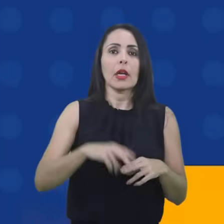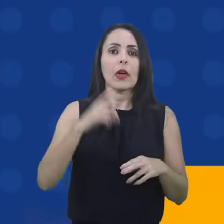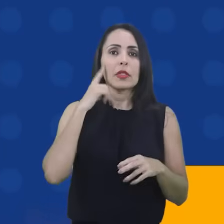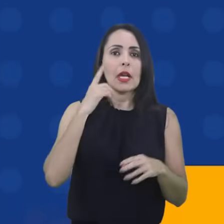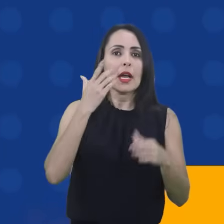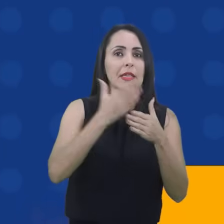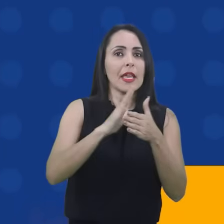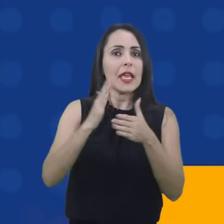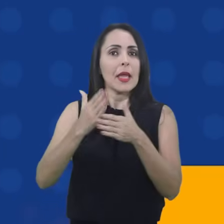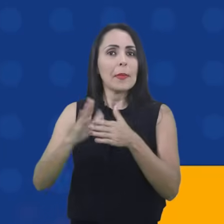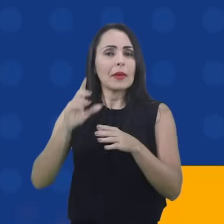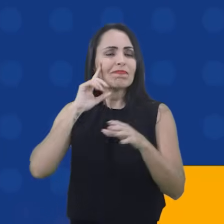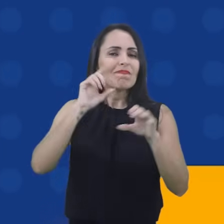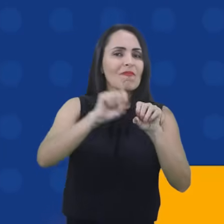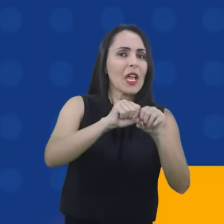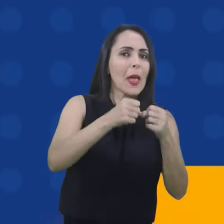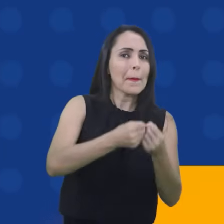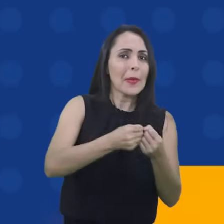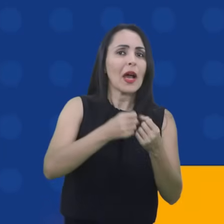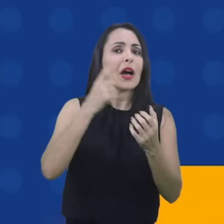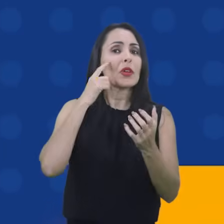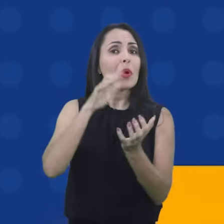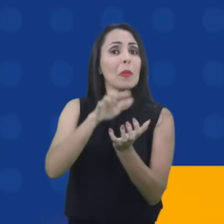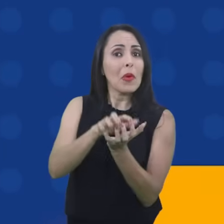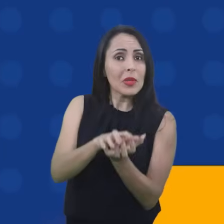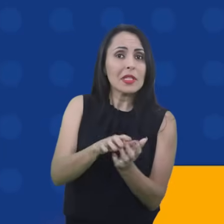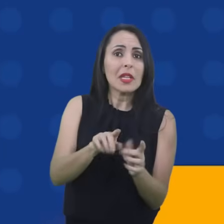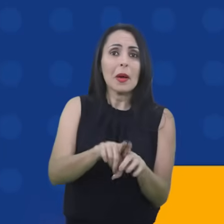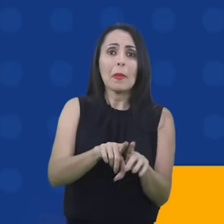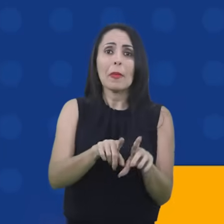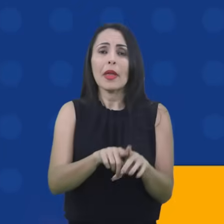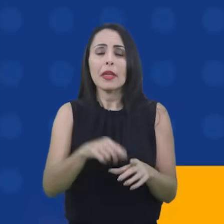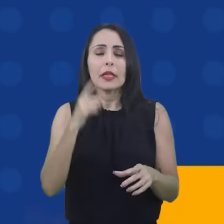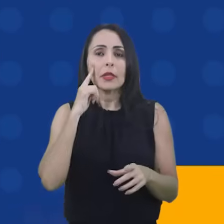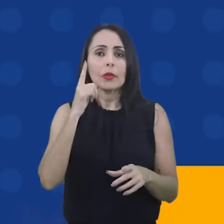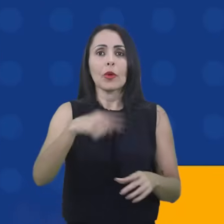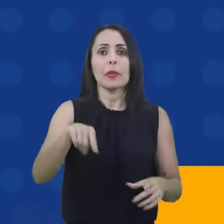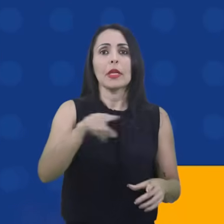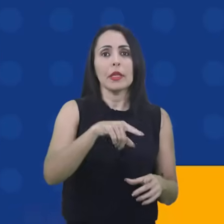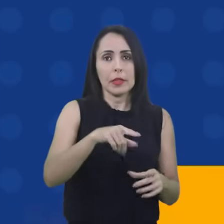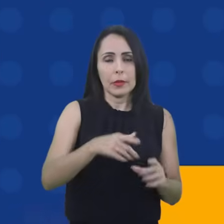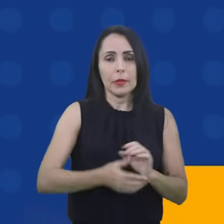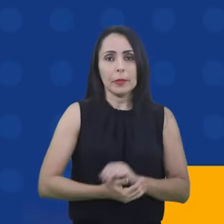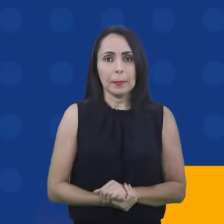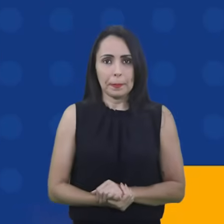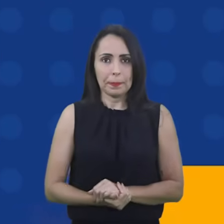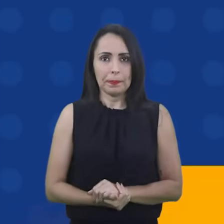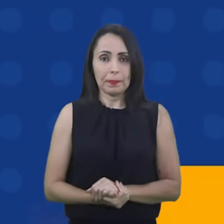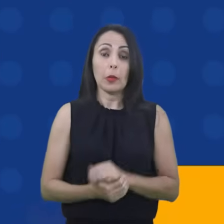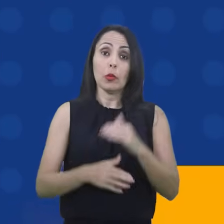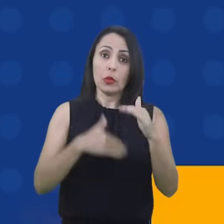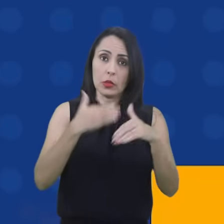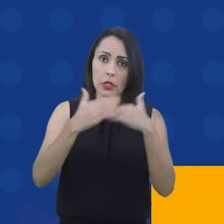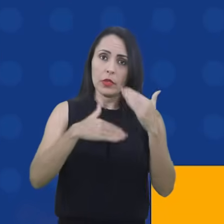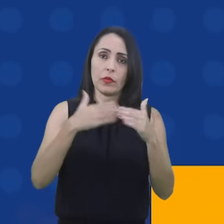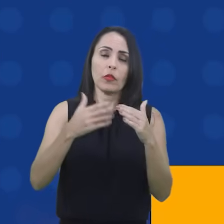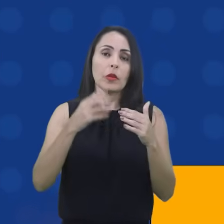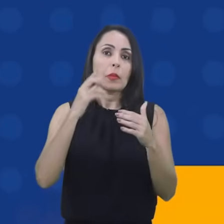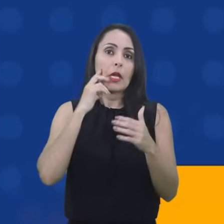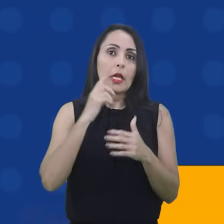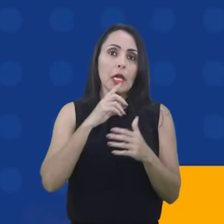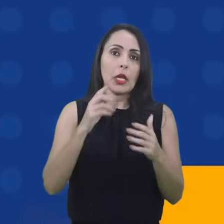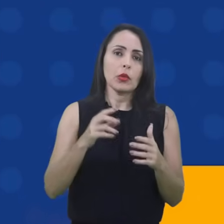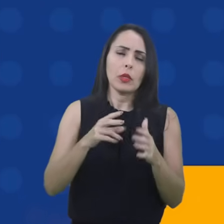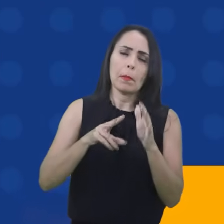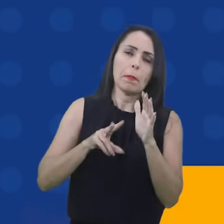sua prótese ou até mesmo, né, tornar ela um ambiente propício para o desenvolvimento de fungos, né,